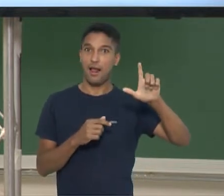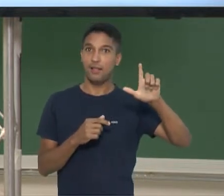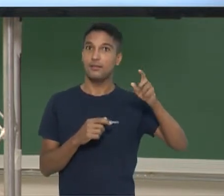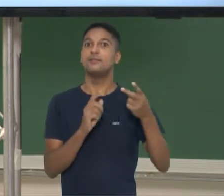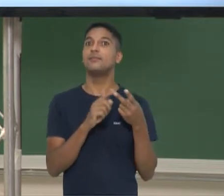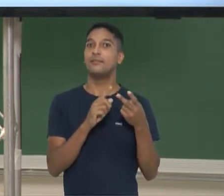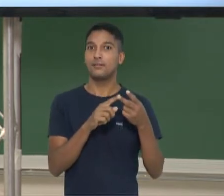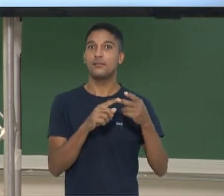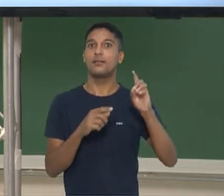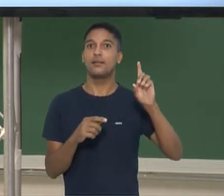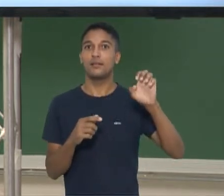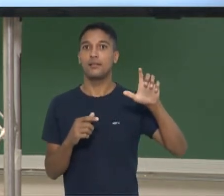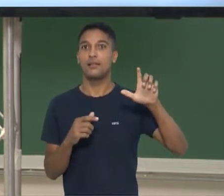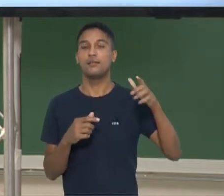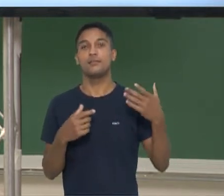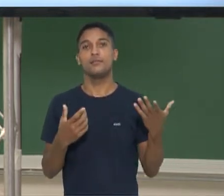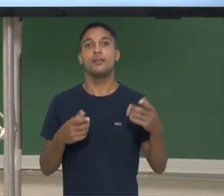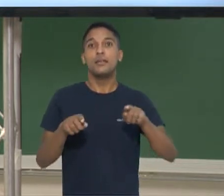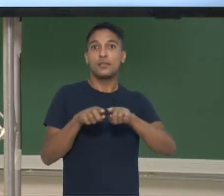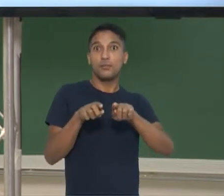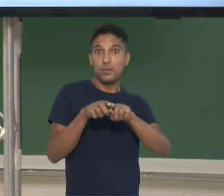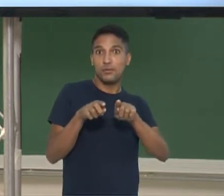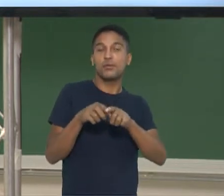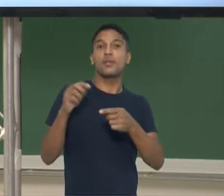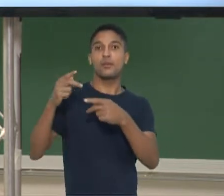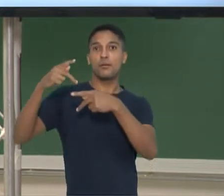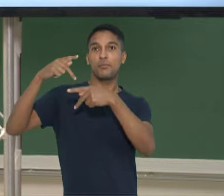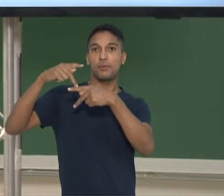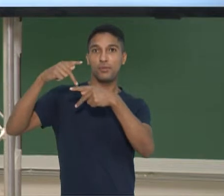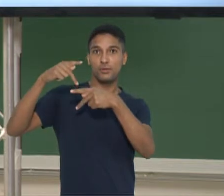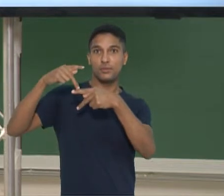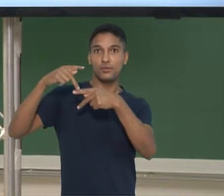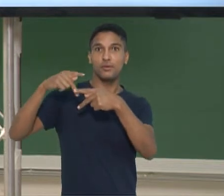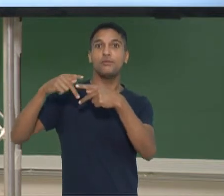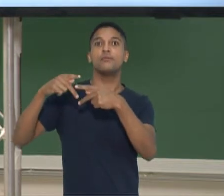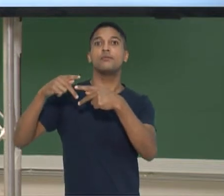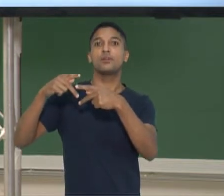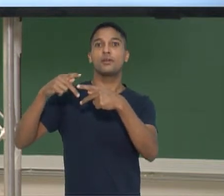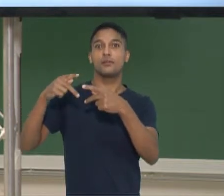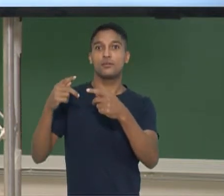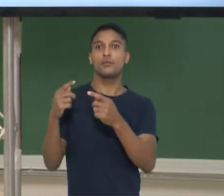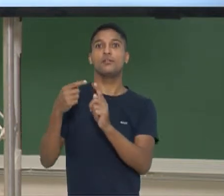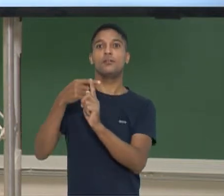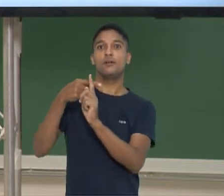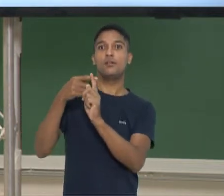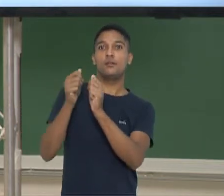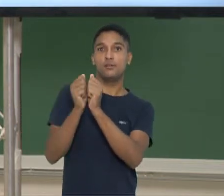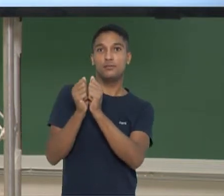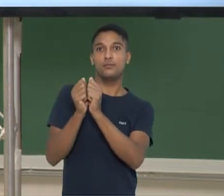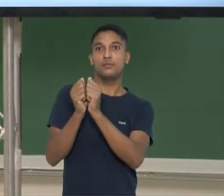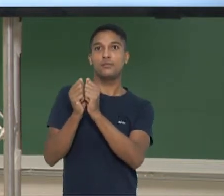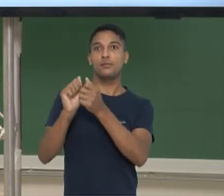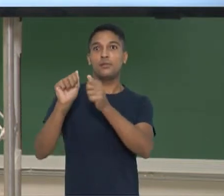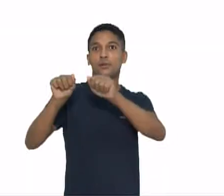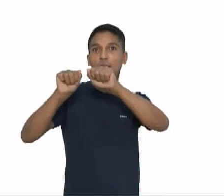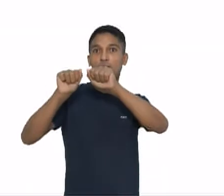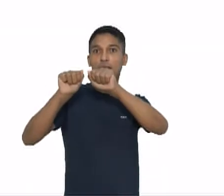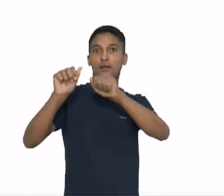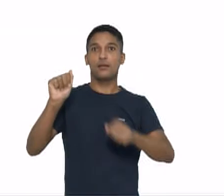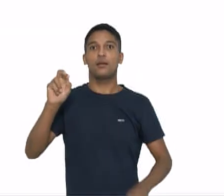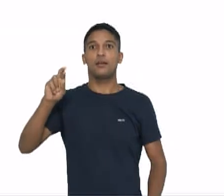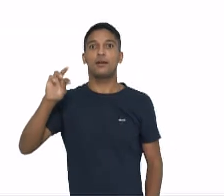as preposições mais um artigo. Olha quais foram as que nós vimos na aula passada. O a,